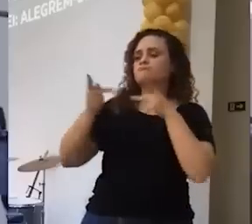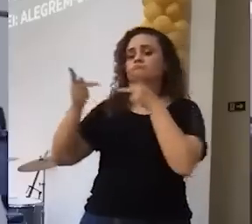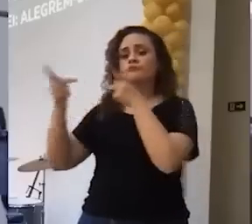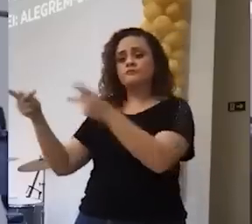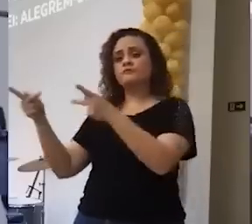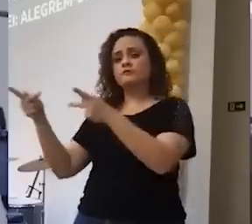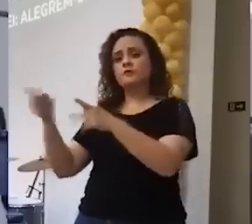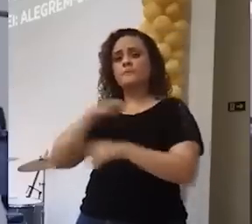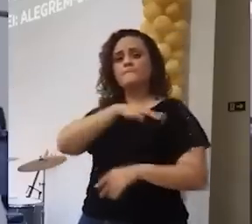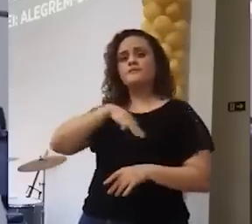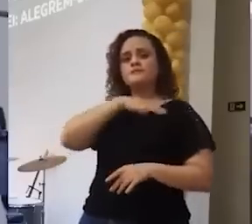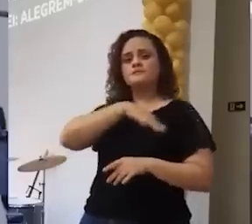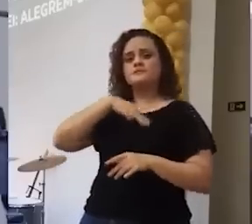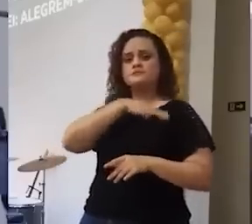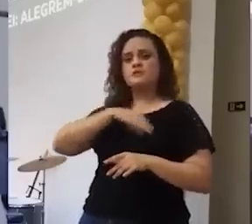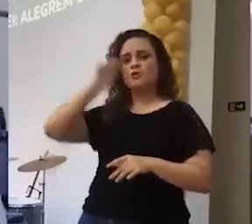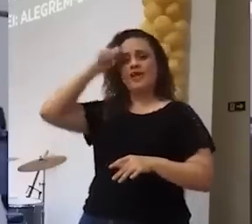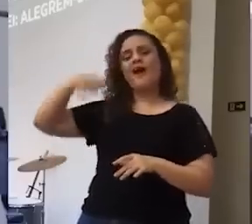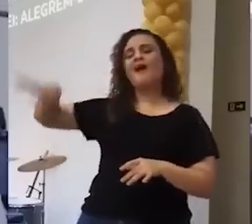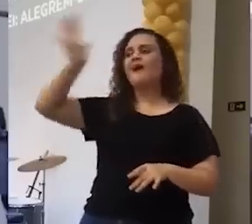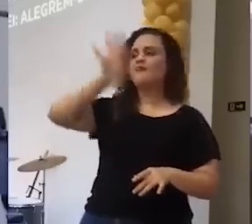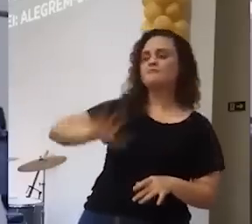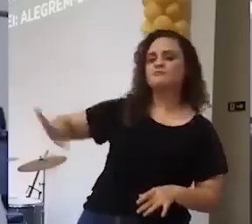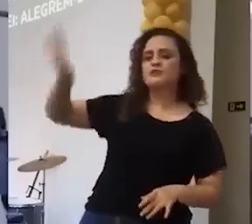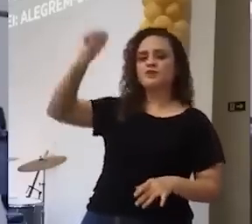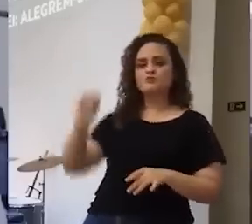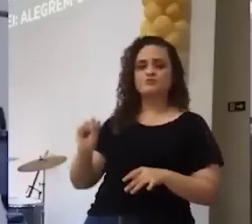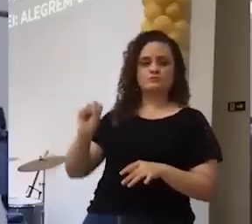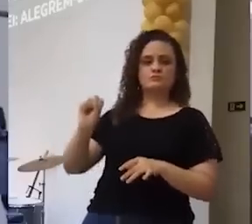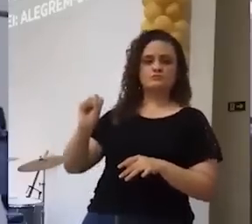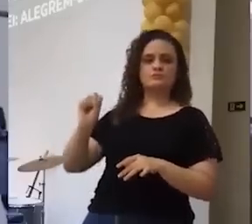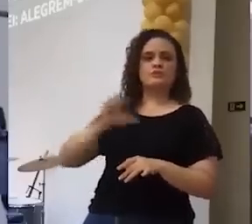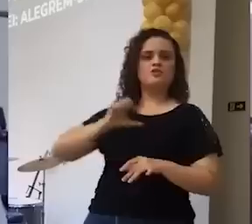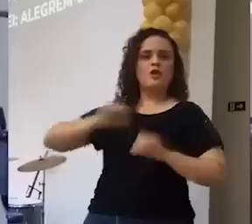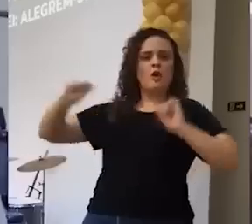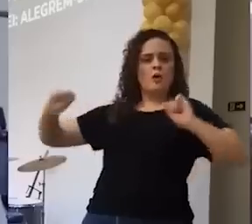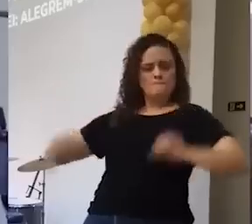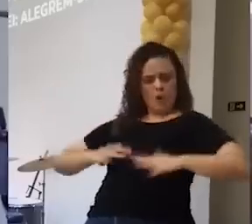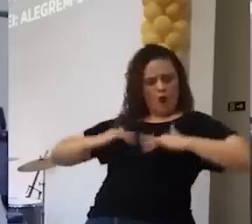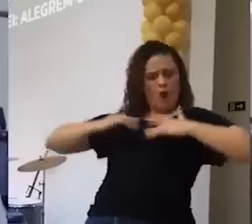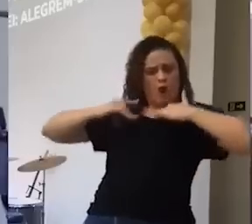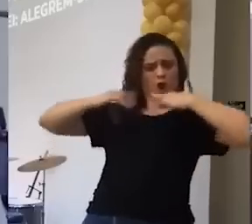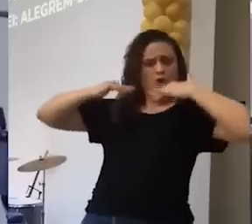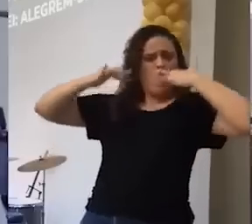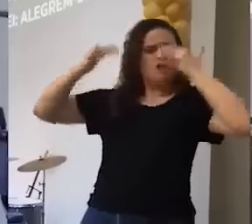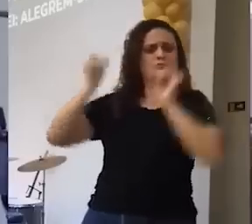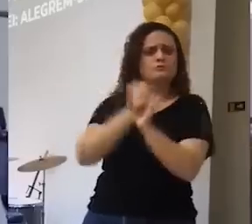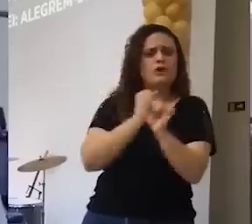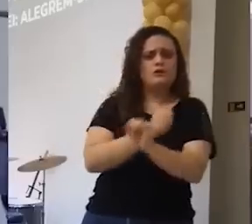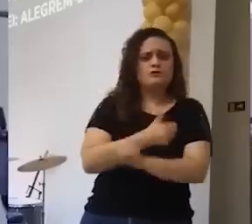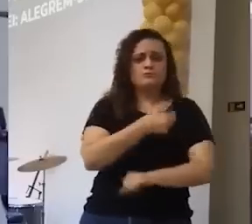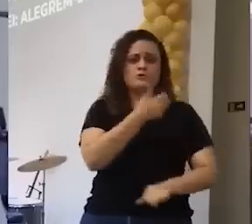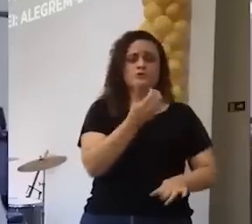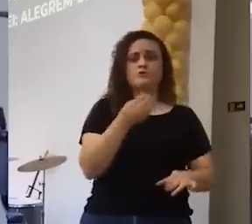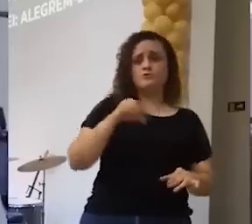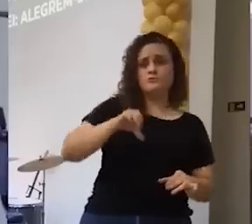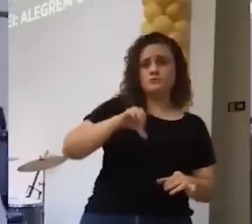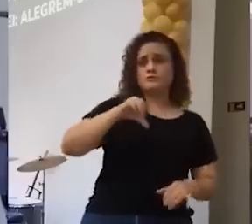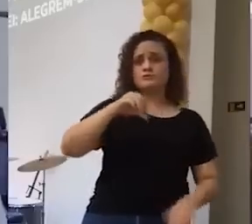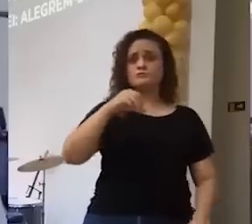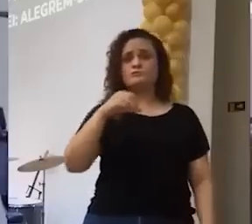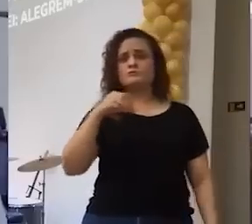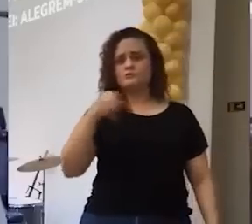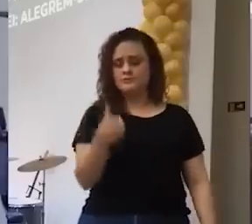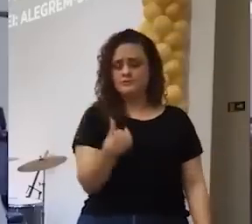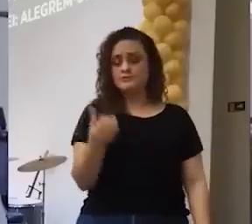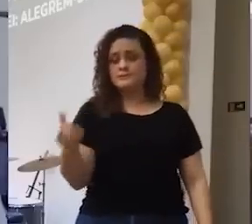Sul, onde aconteceu um grande avivamento nos idos de 1966. E uma mulher